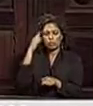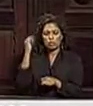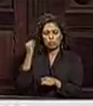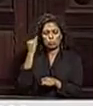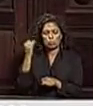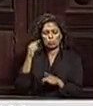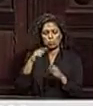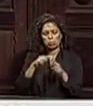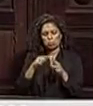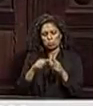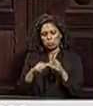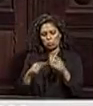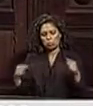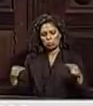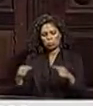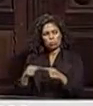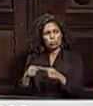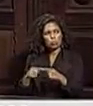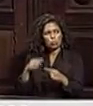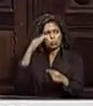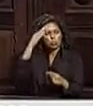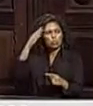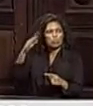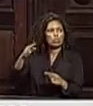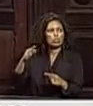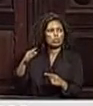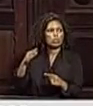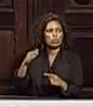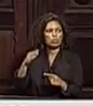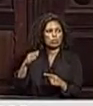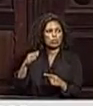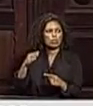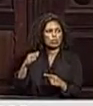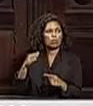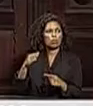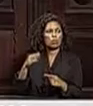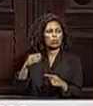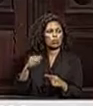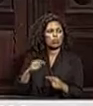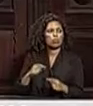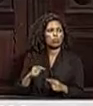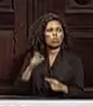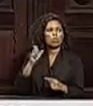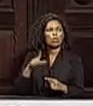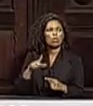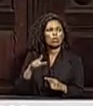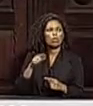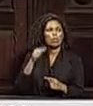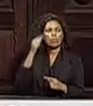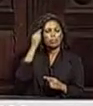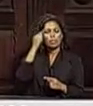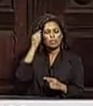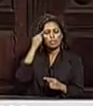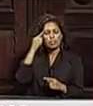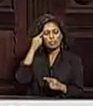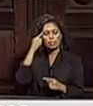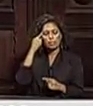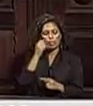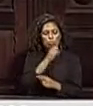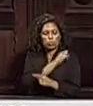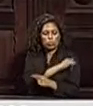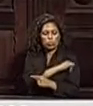o principal deles é reconhecer e lutar contra isso que a gente reconhece, que o Estado do Rio de Janeiro só vem